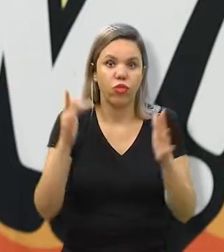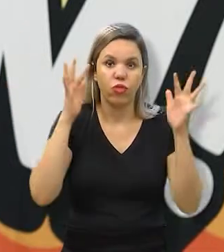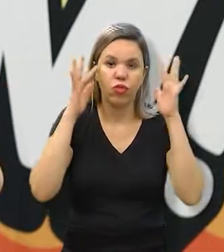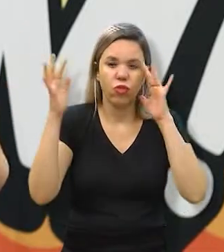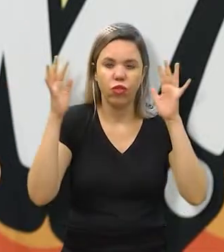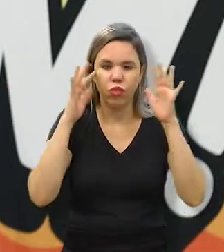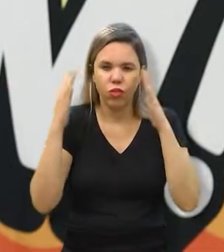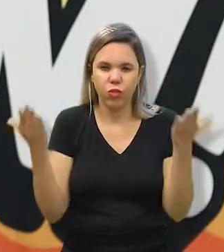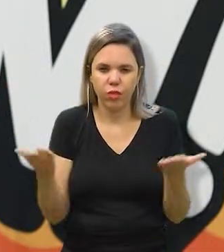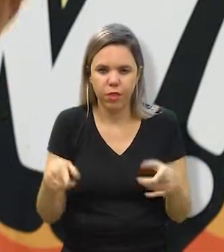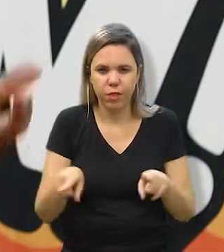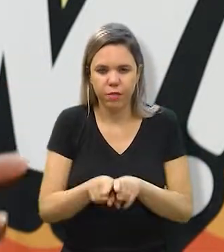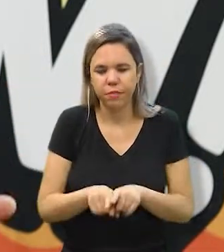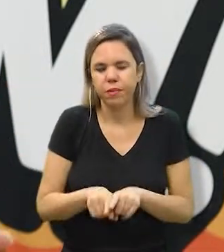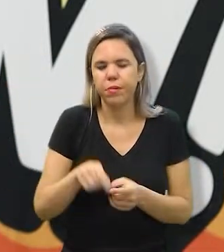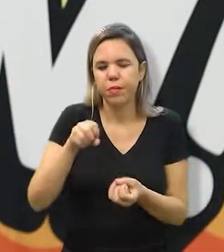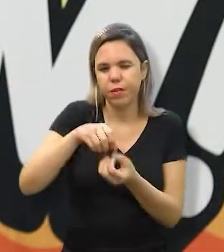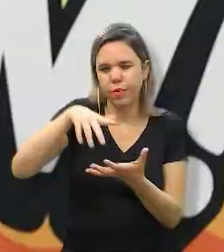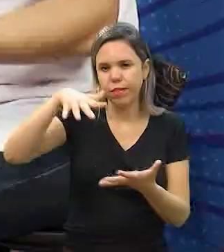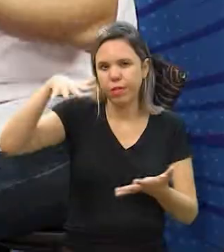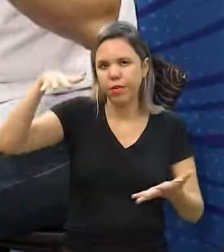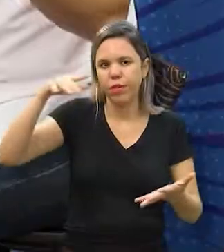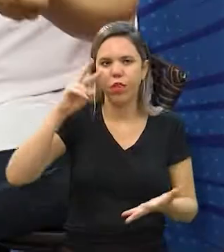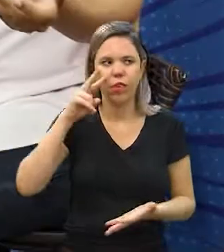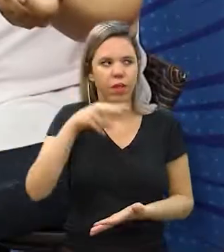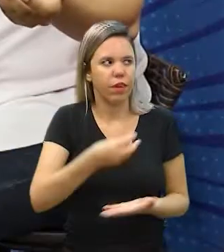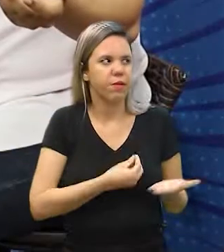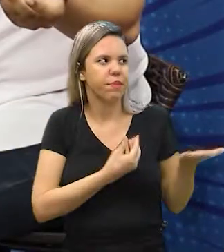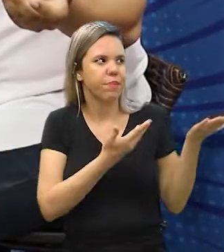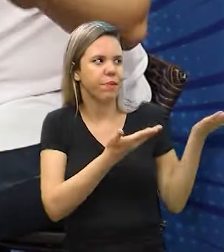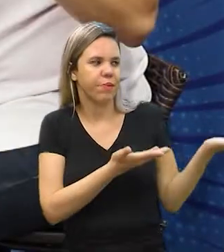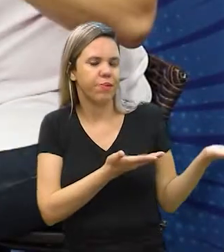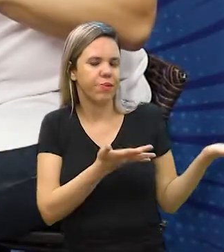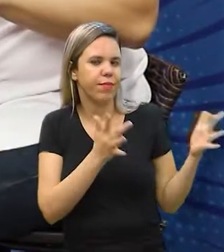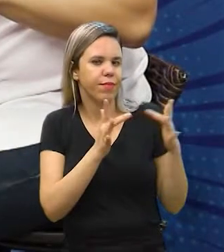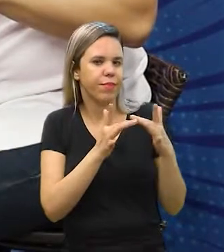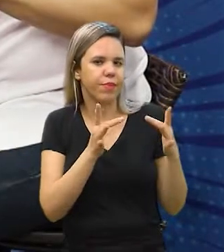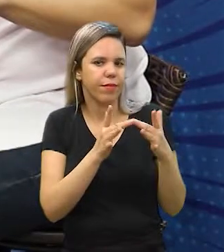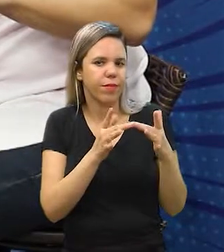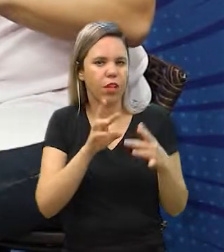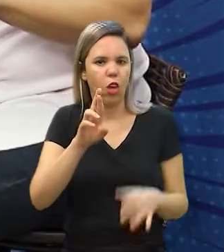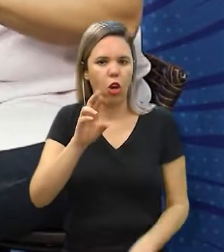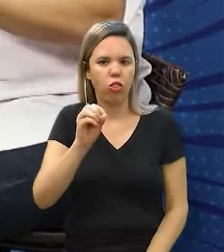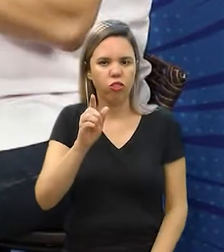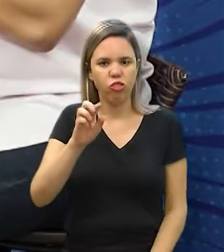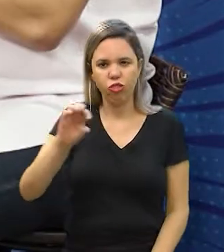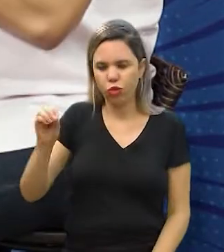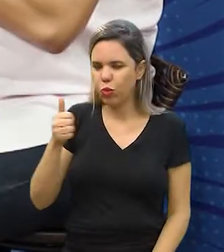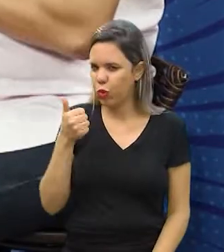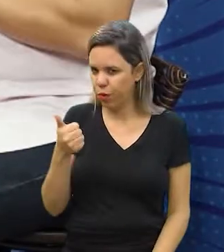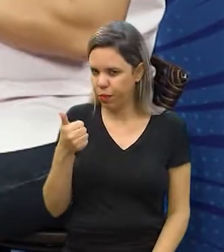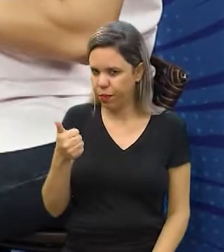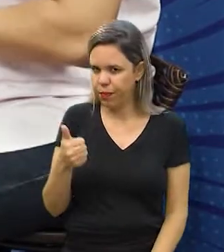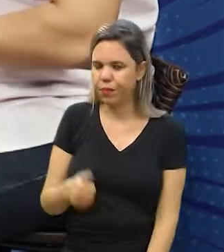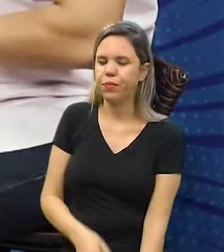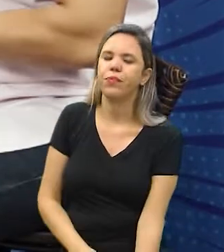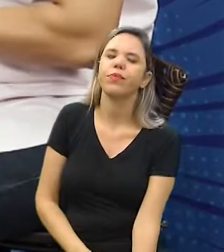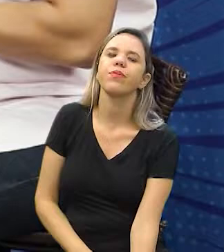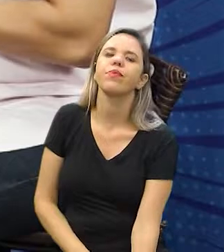mais fantasioso e de magia. E olha só quem está comigo conectado é o Rogério. Rogério, tudo